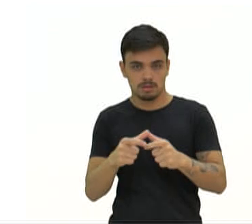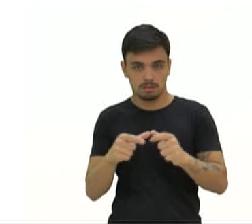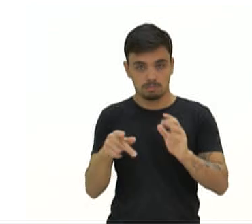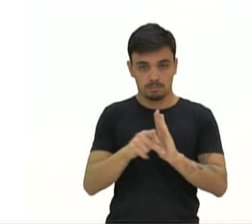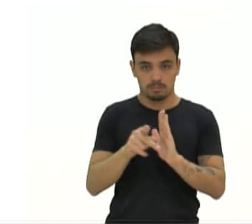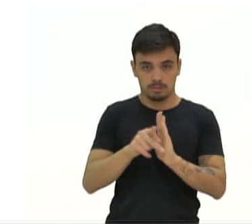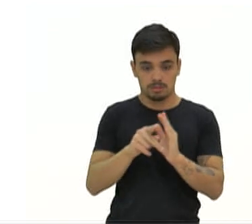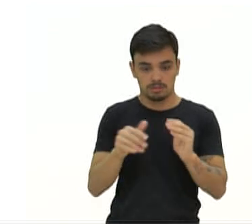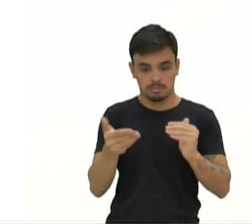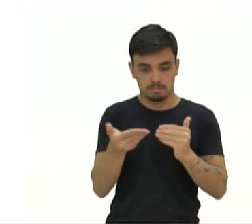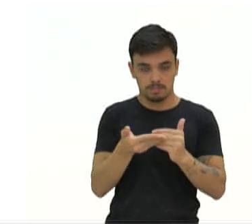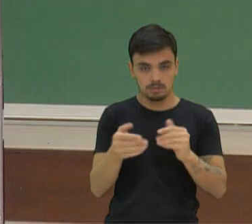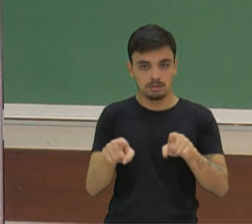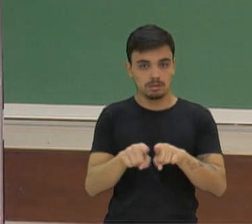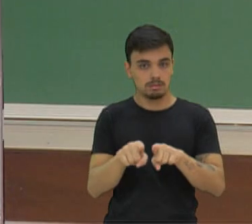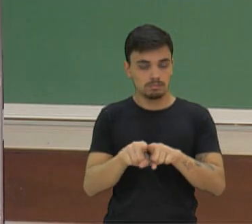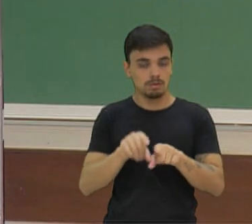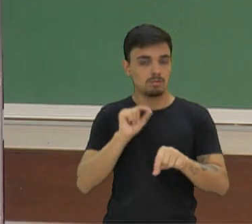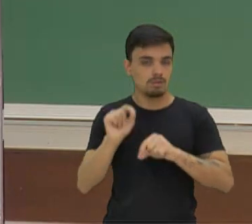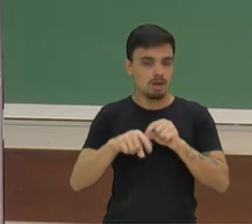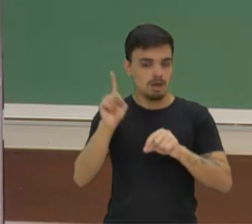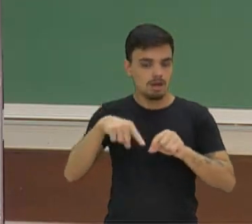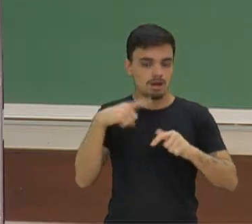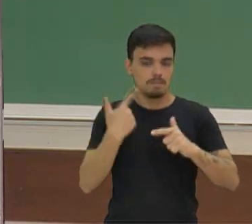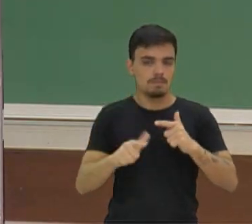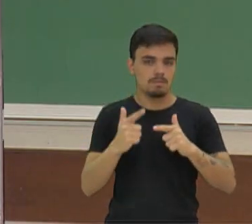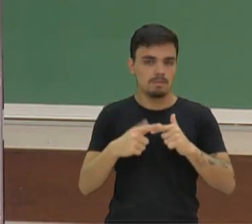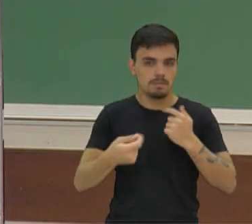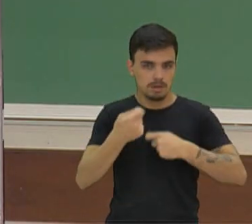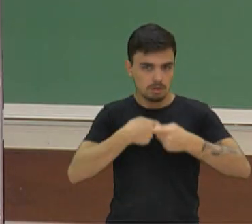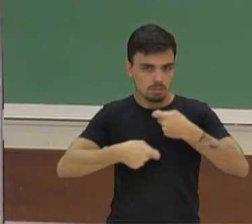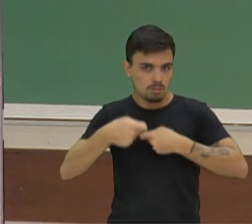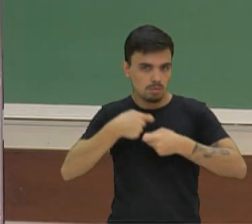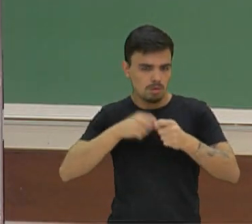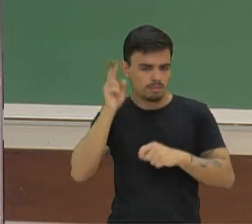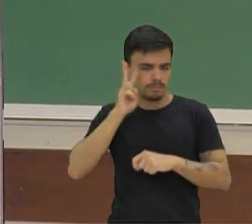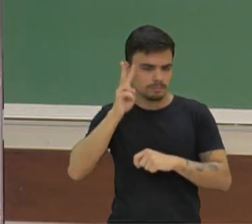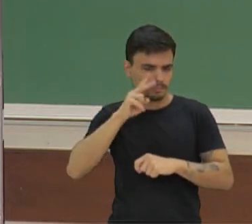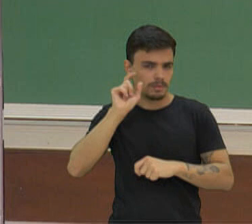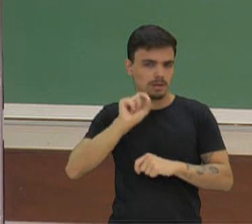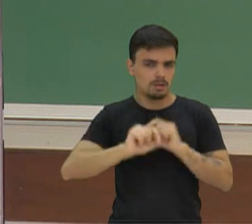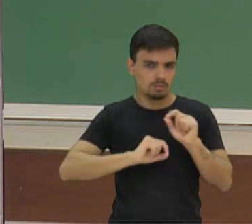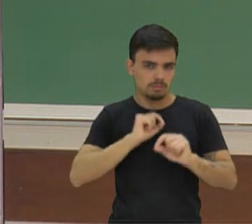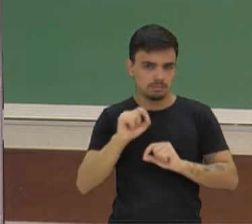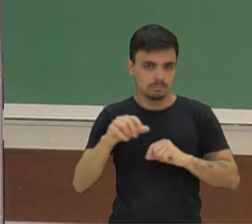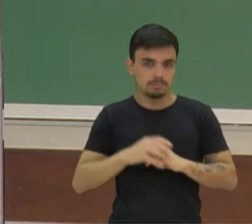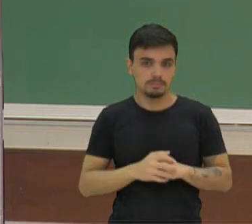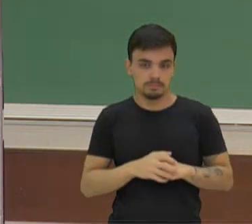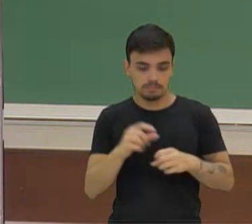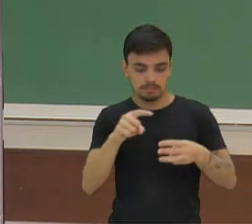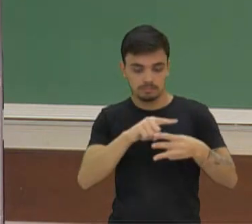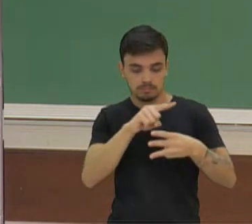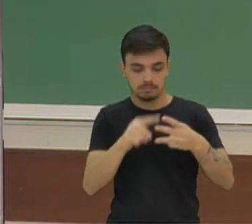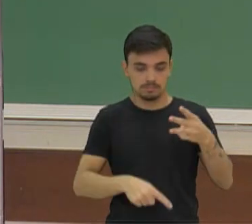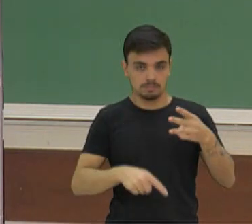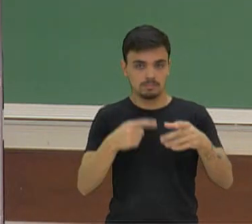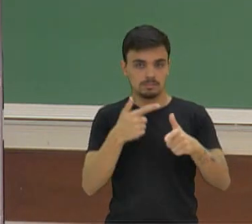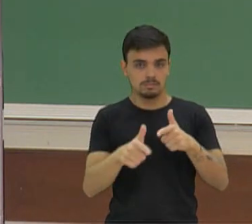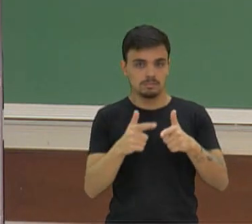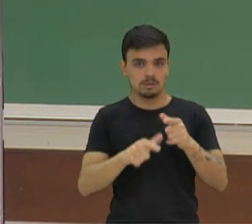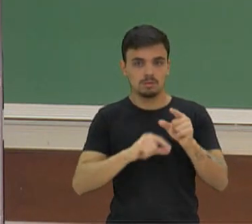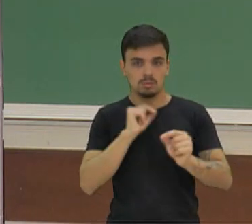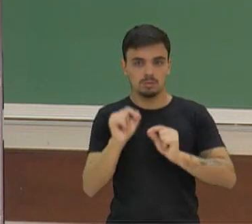Então, gente, problemas econômicos, tá? Então, são esses 3 problemas. Lembrando que a